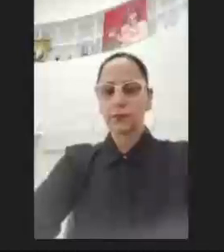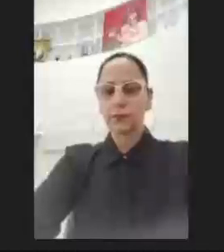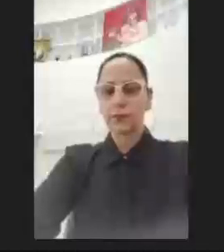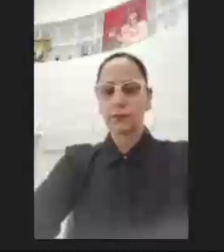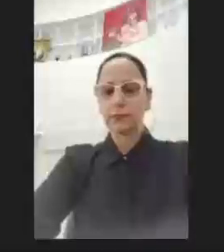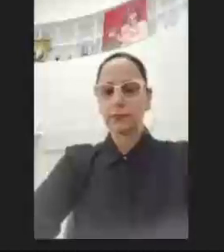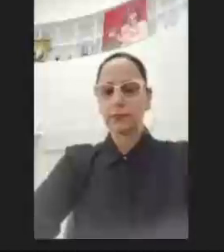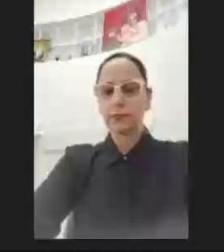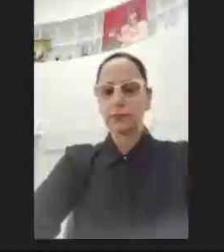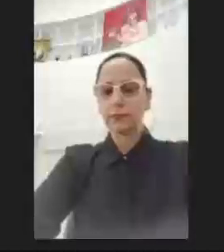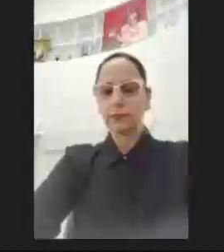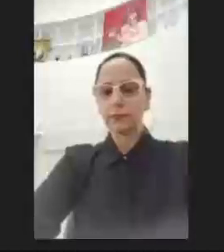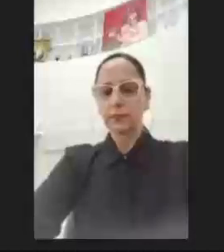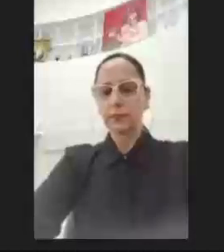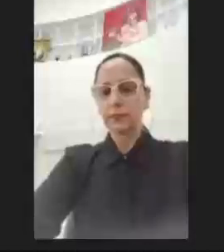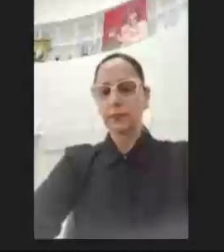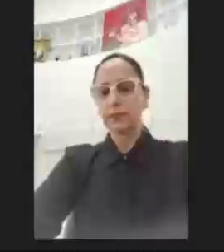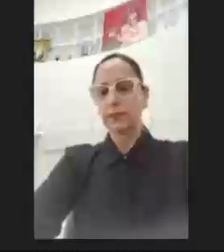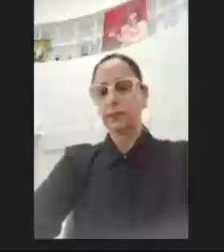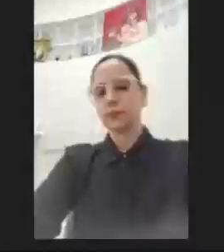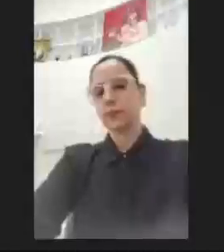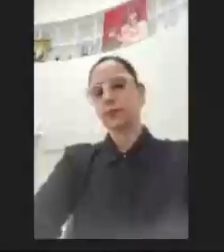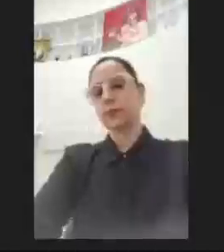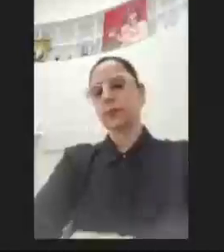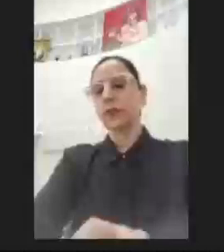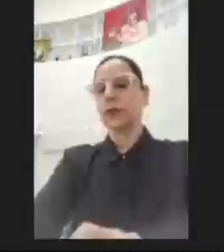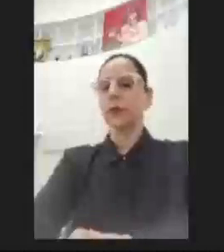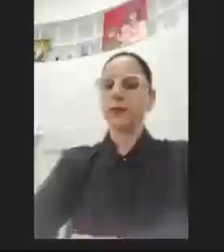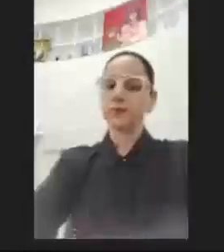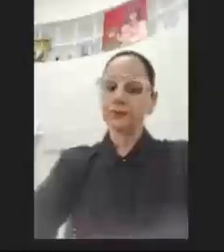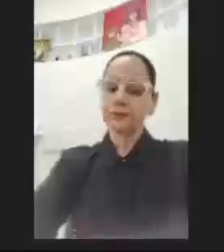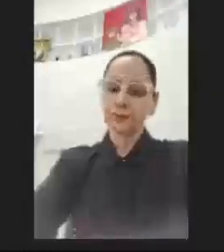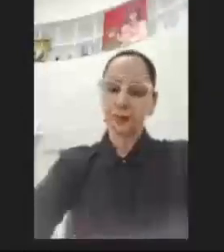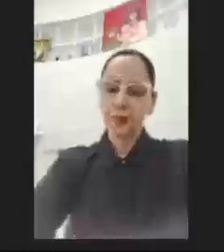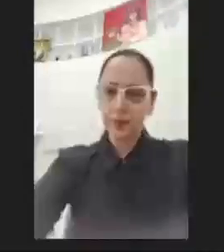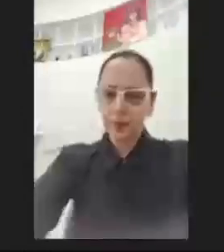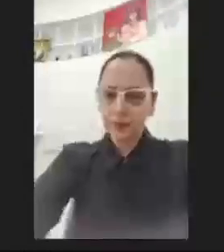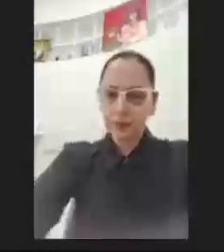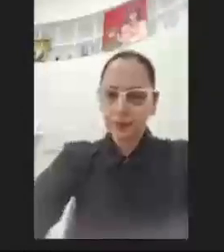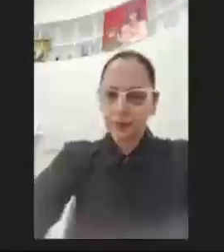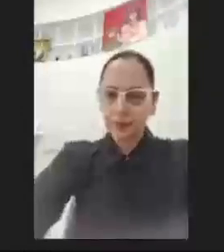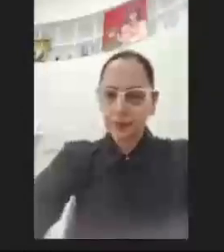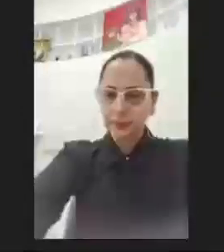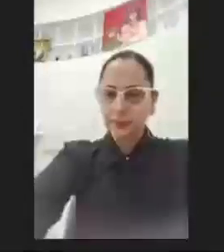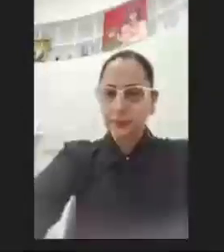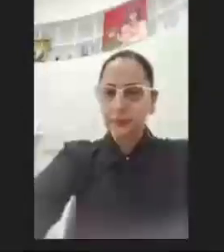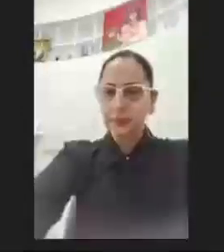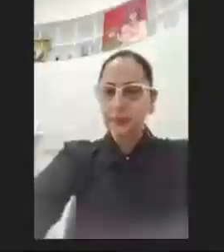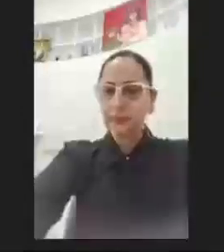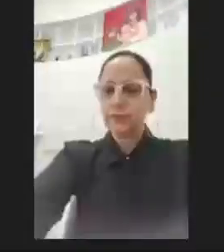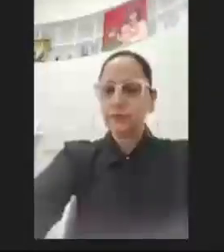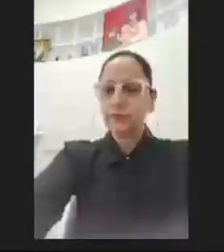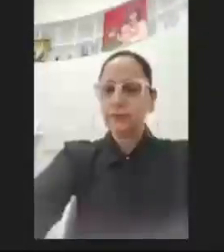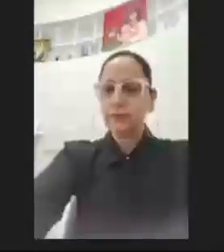essas orientações, esse atendimento que vocês fazem, é exclusivamente para as famílias ou vocês